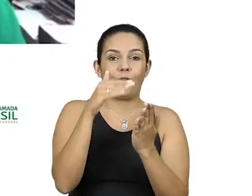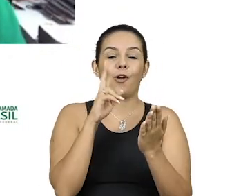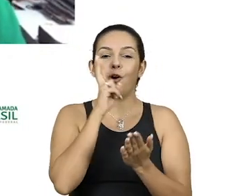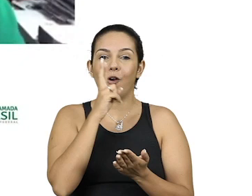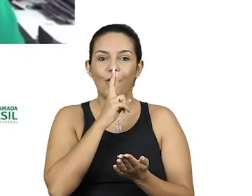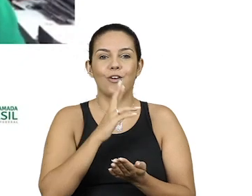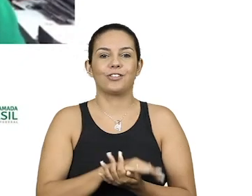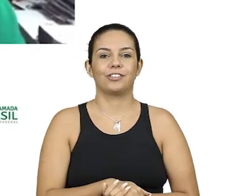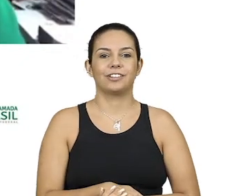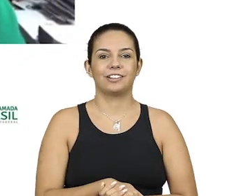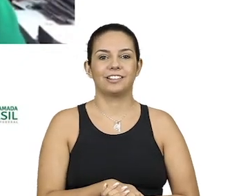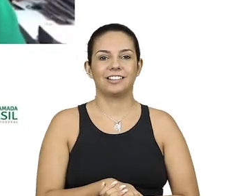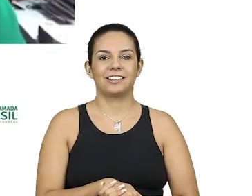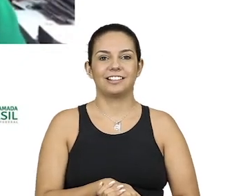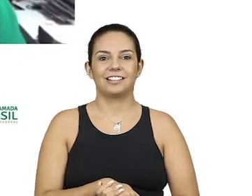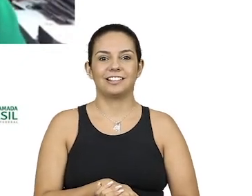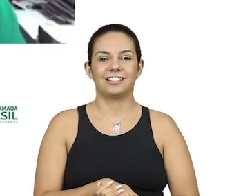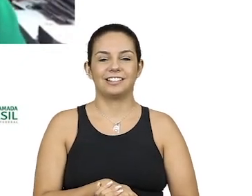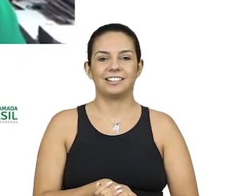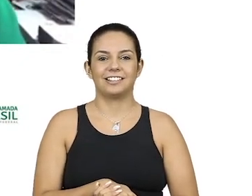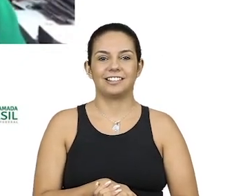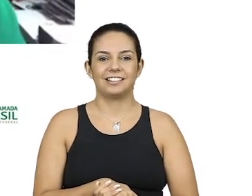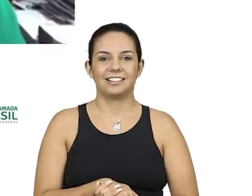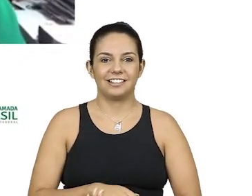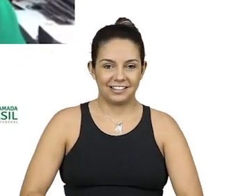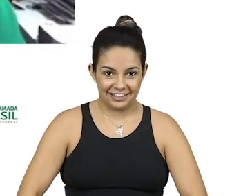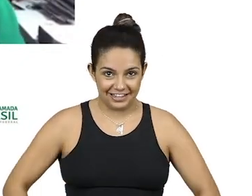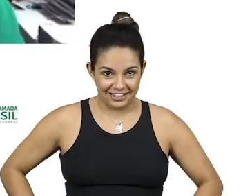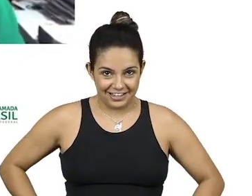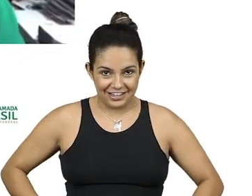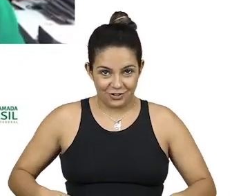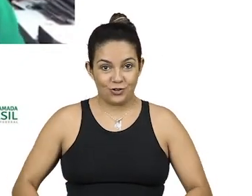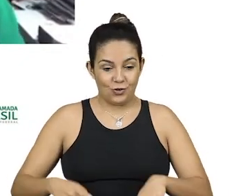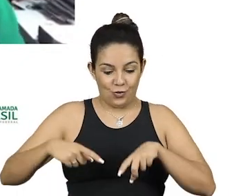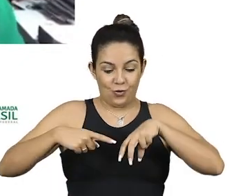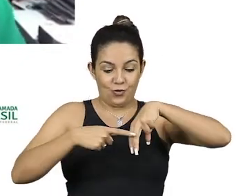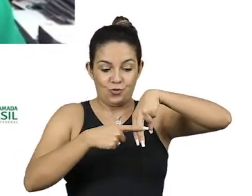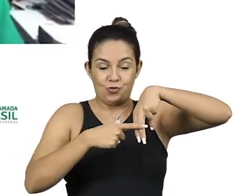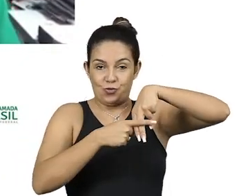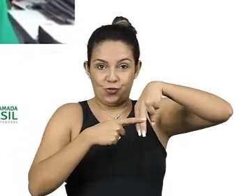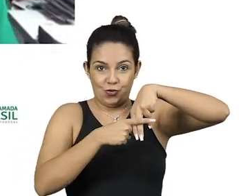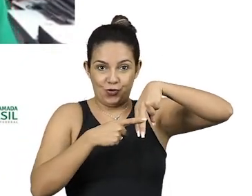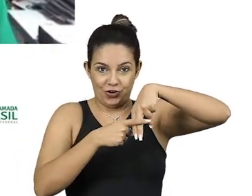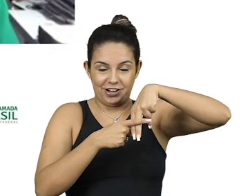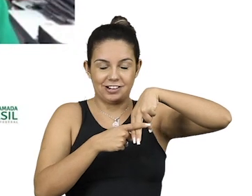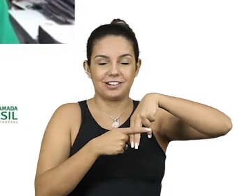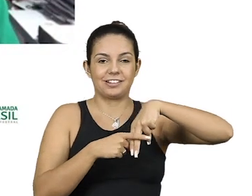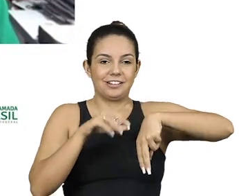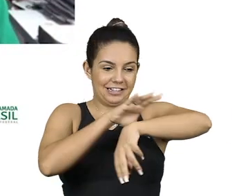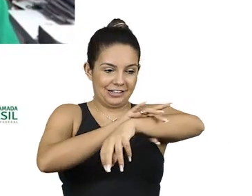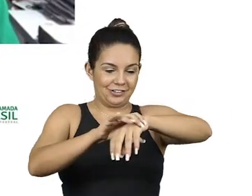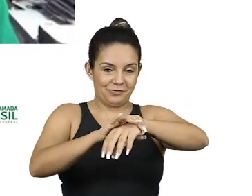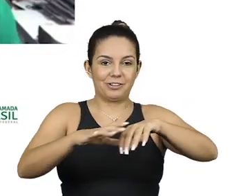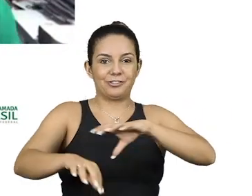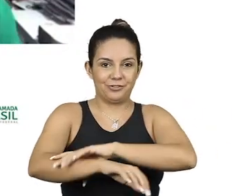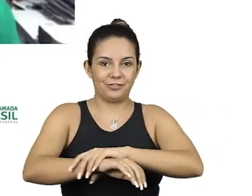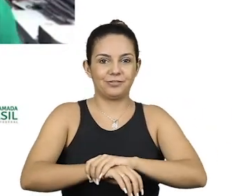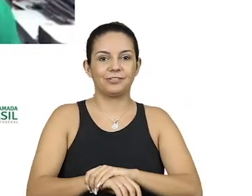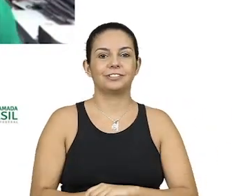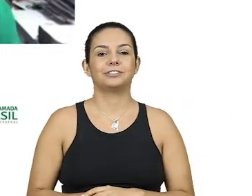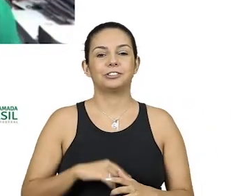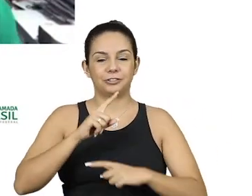roxo. A calça comprida escondia o joelho, mas a gente andava de manga comprida.